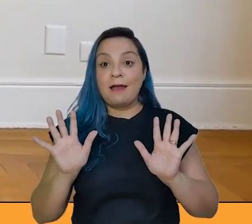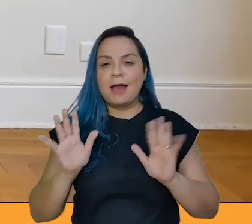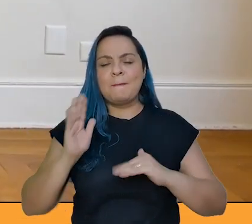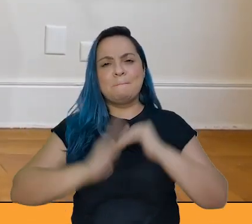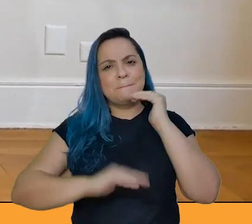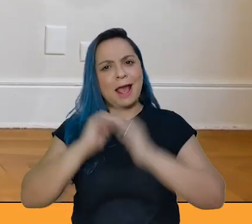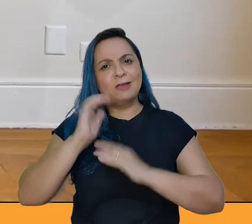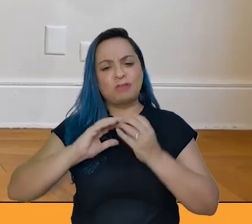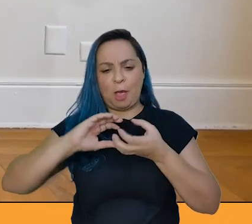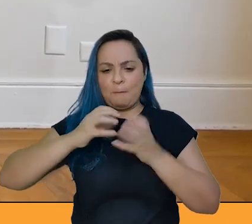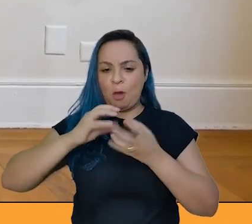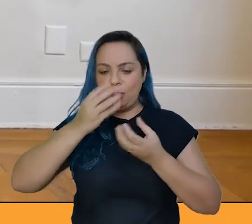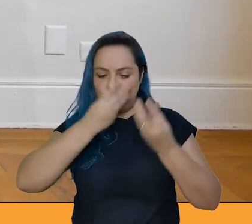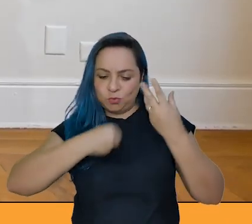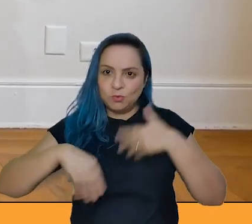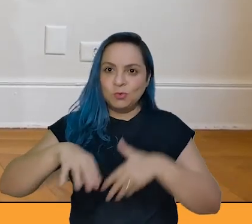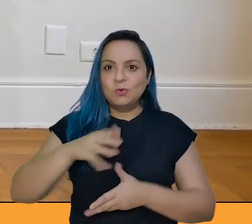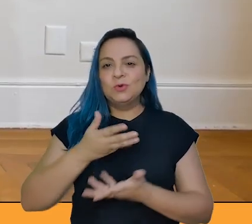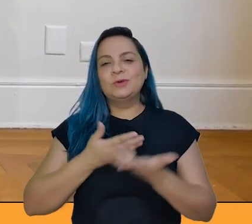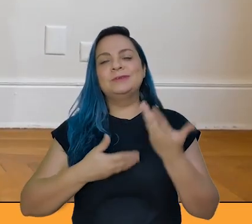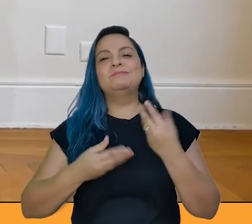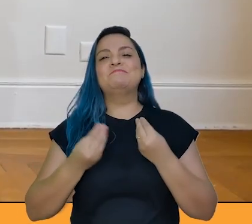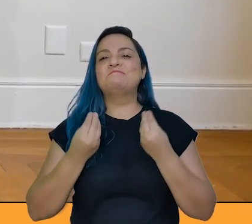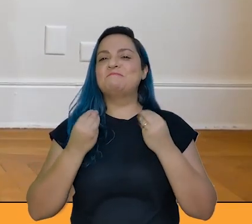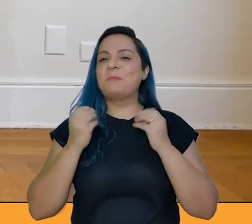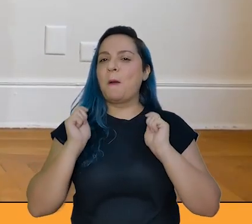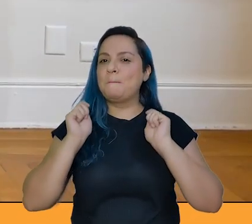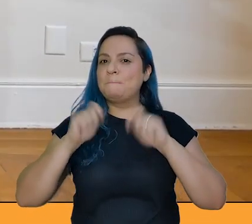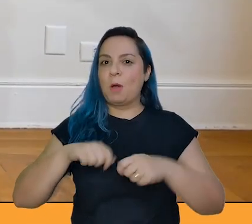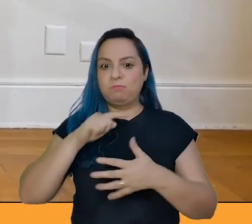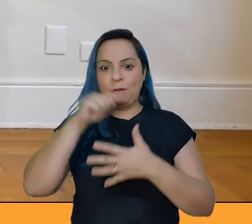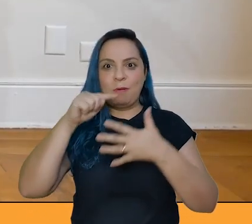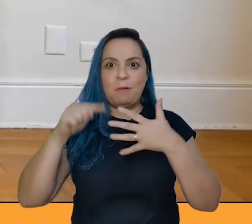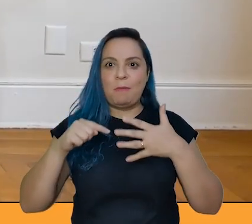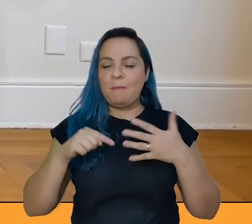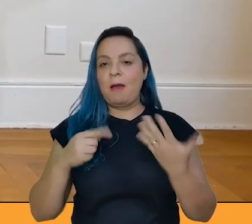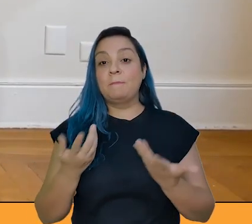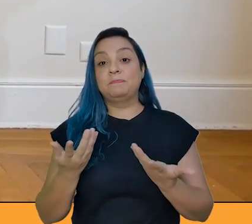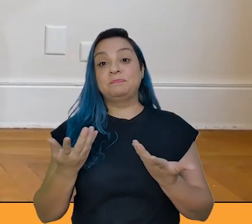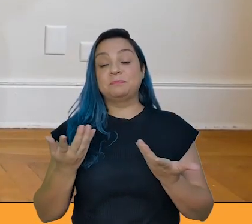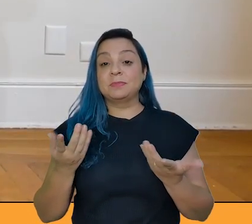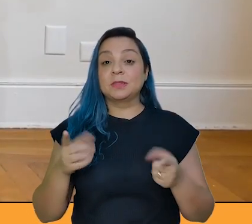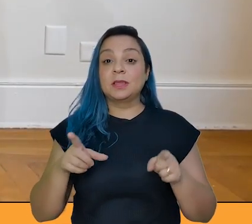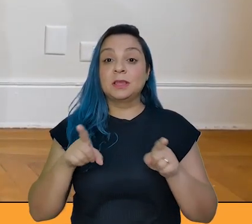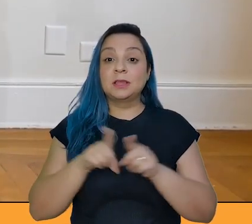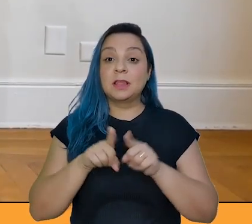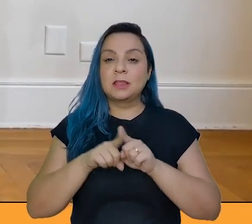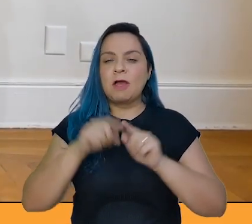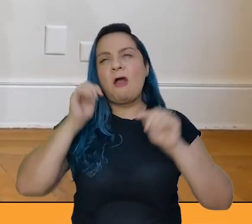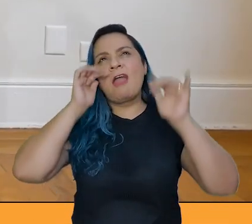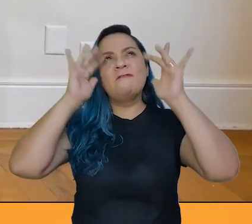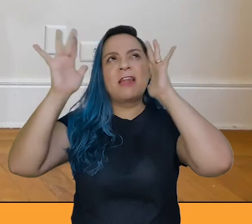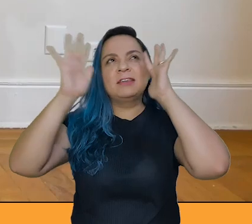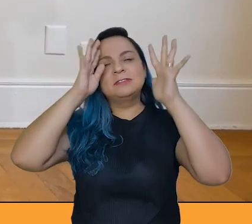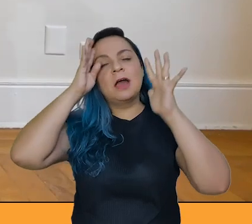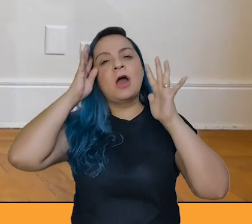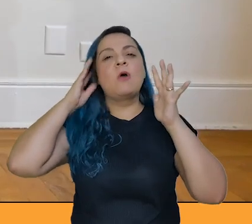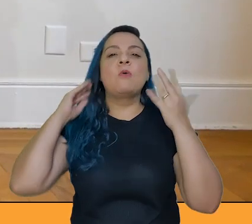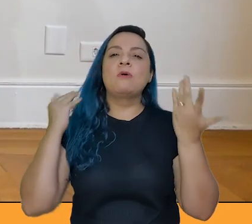Essa prática da bolinha ela serve para muita coisa. Ela, para além de trazer essa